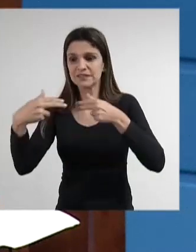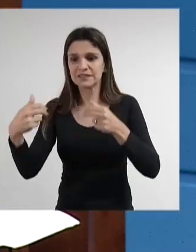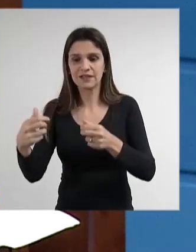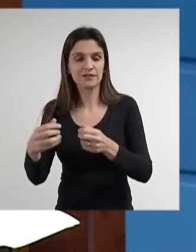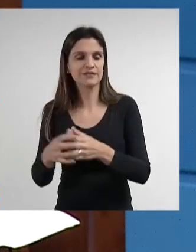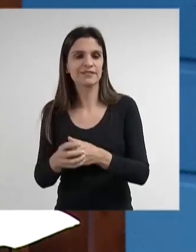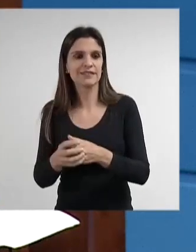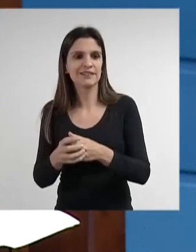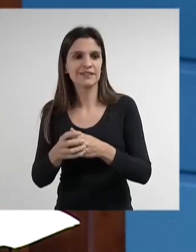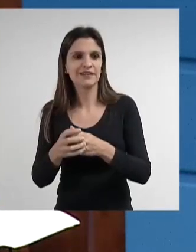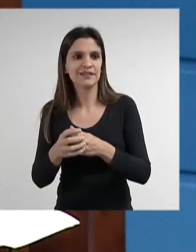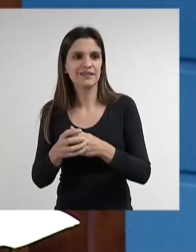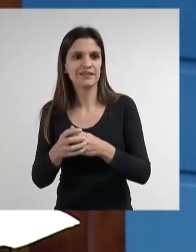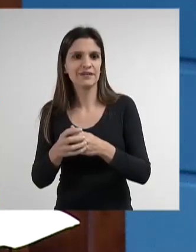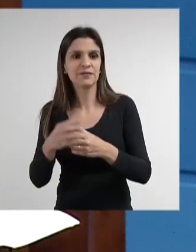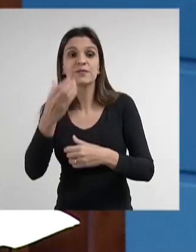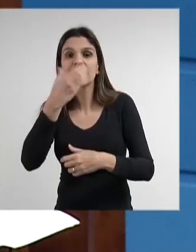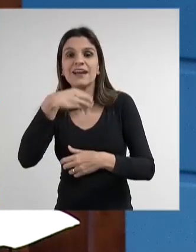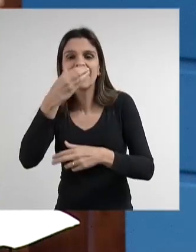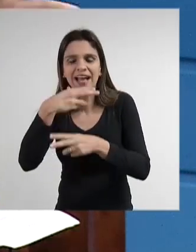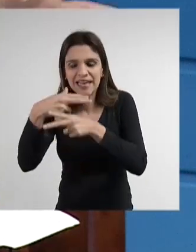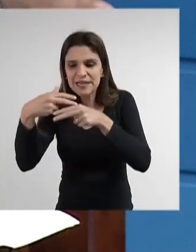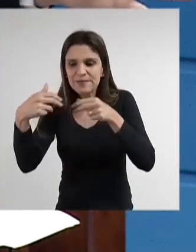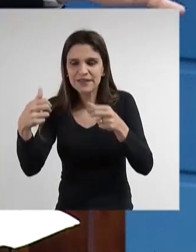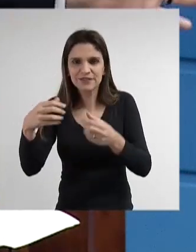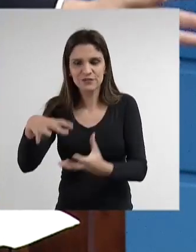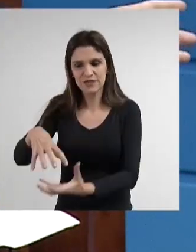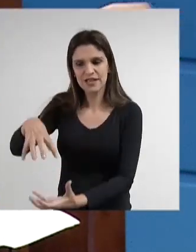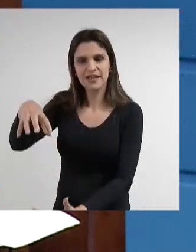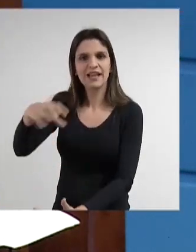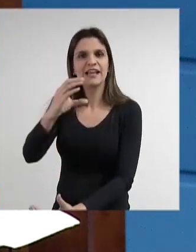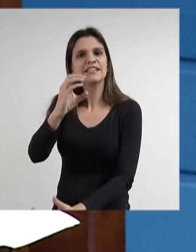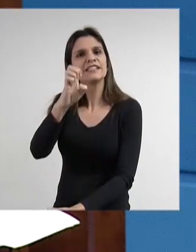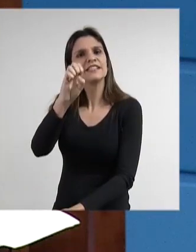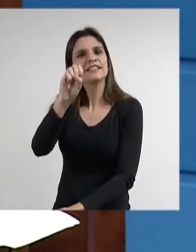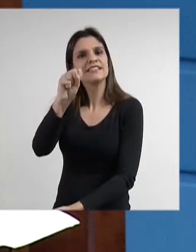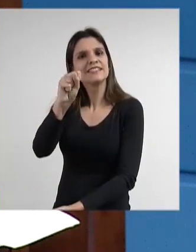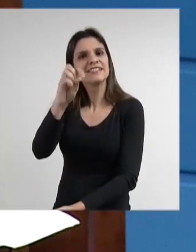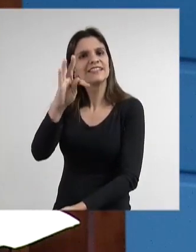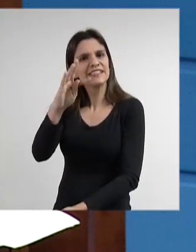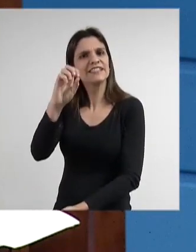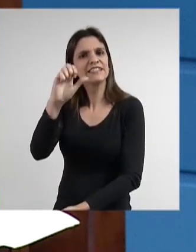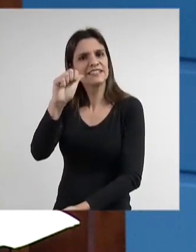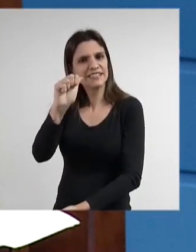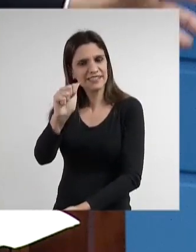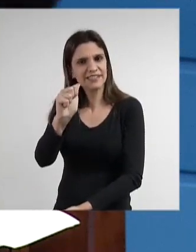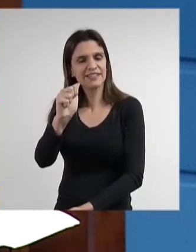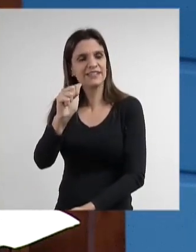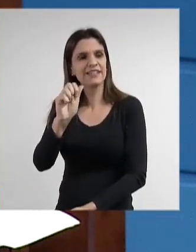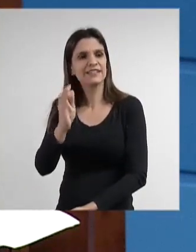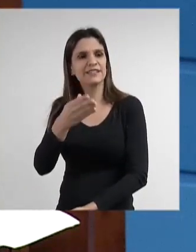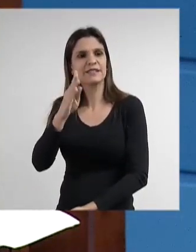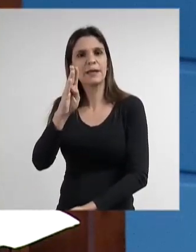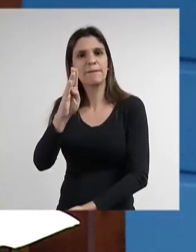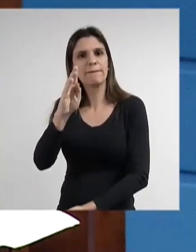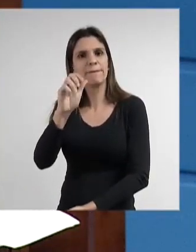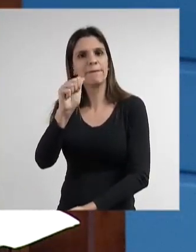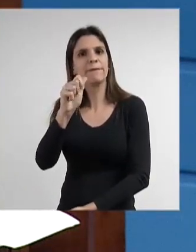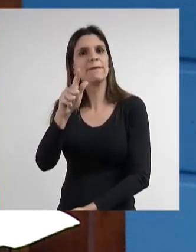Dilma, diminuiu. Ele falou, sobrava a cesta básica aqui. Só que